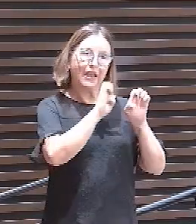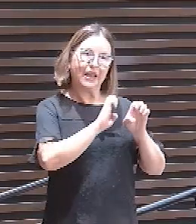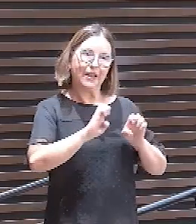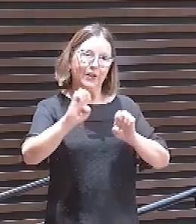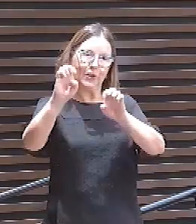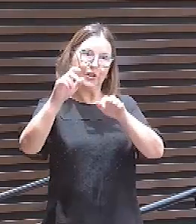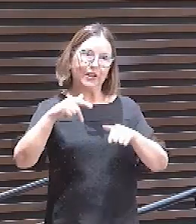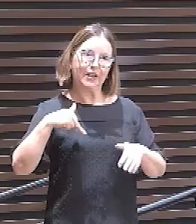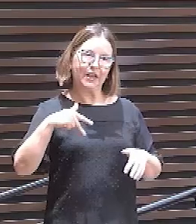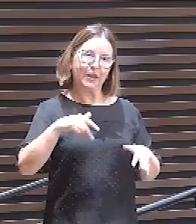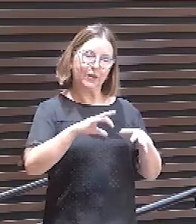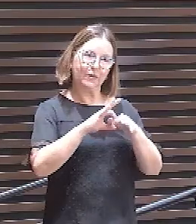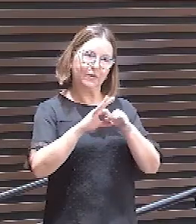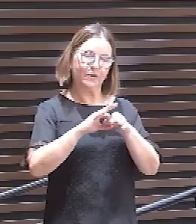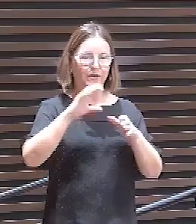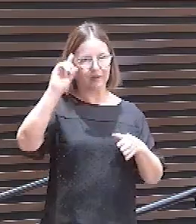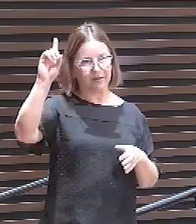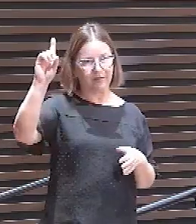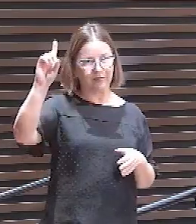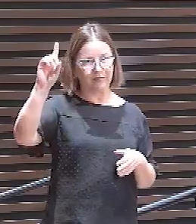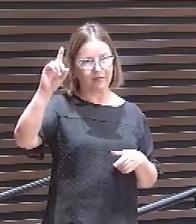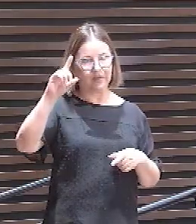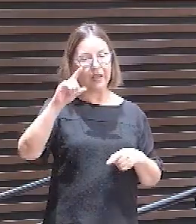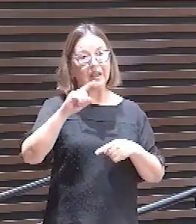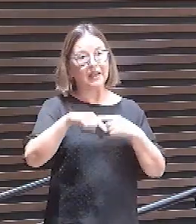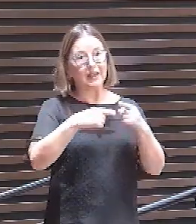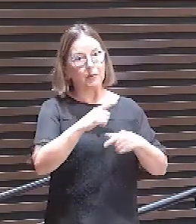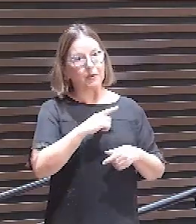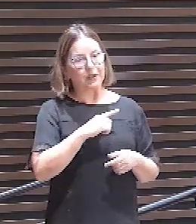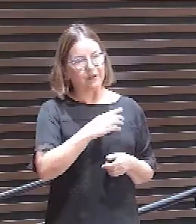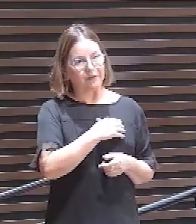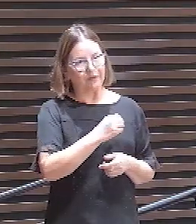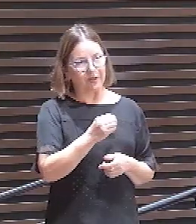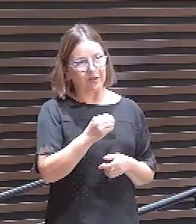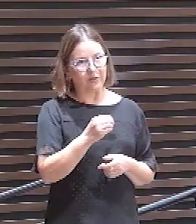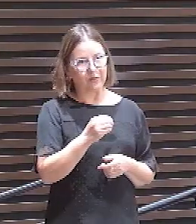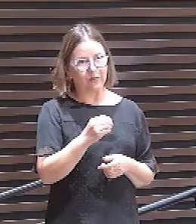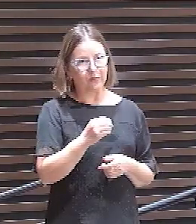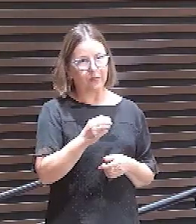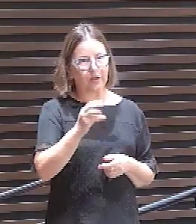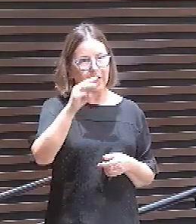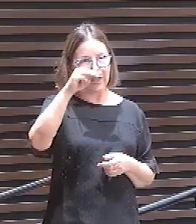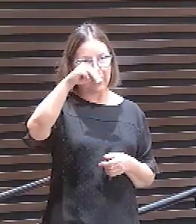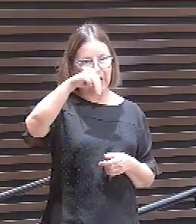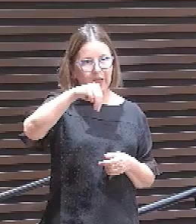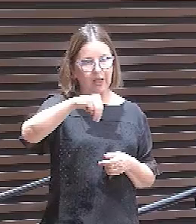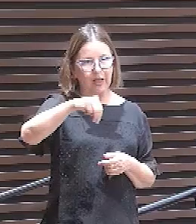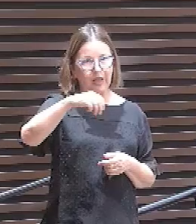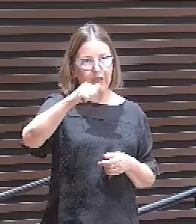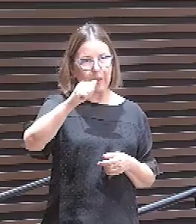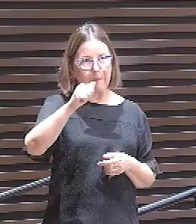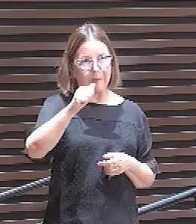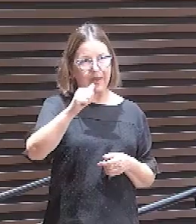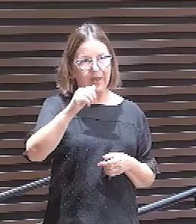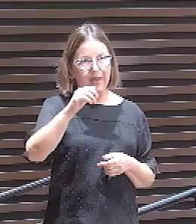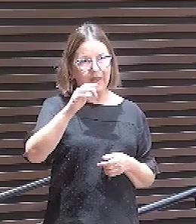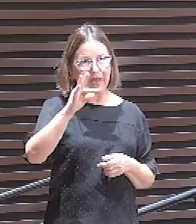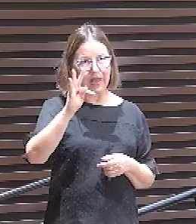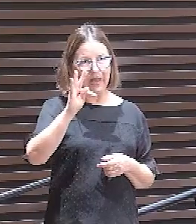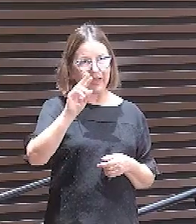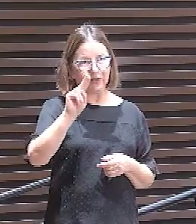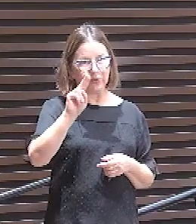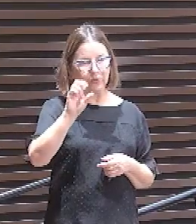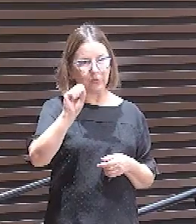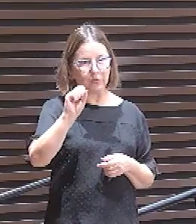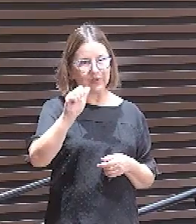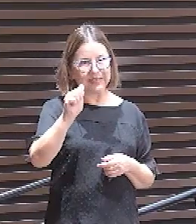que gerou a Matusalém, viveu 300 anos e teve filhos e filhas. E todos